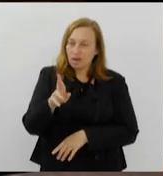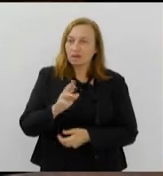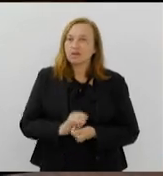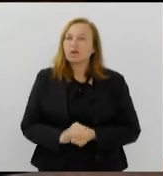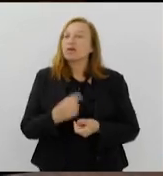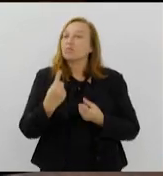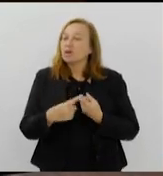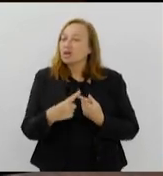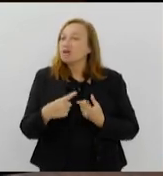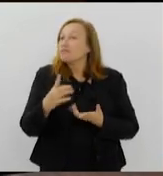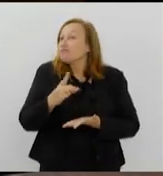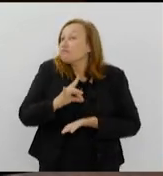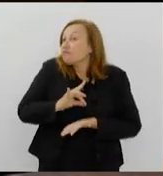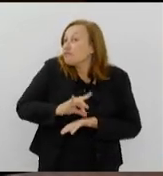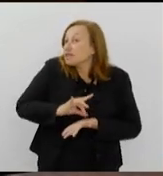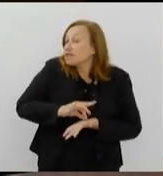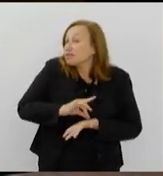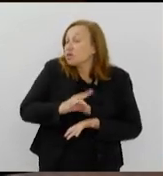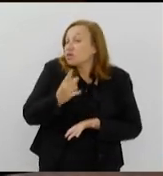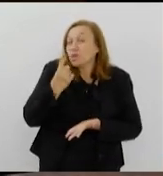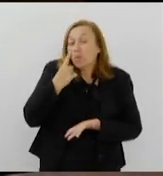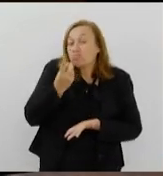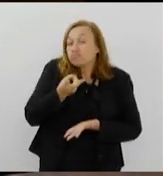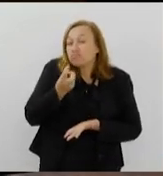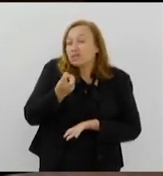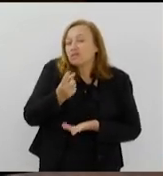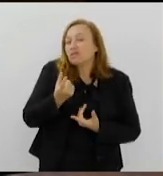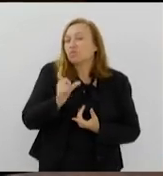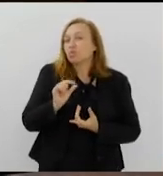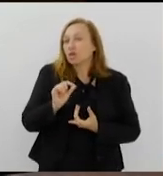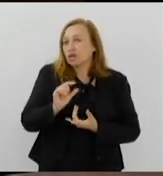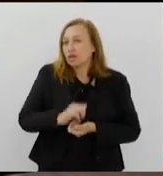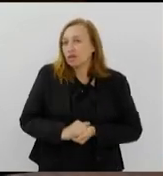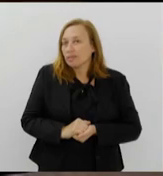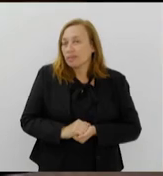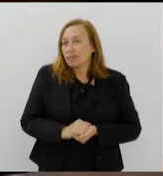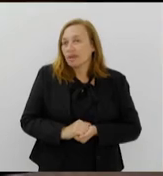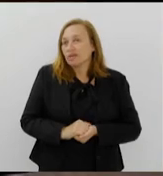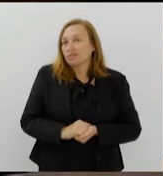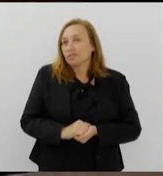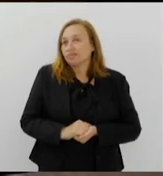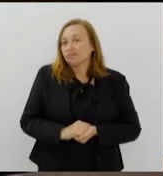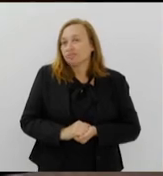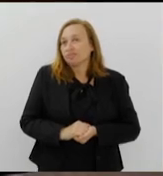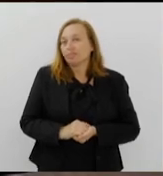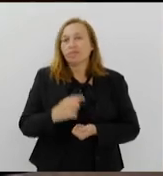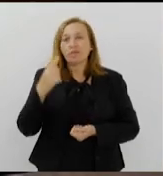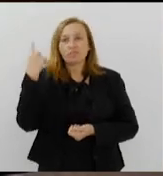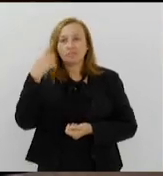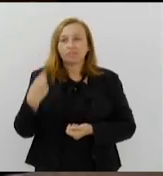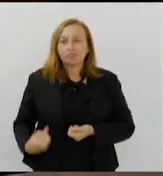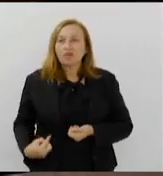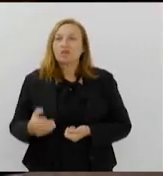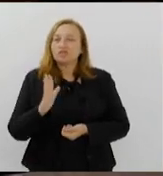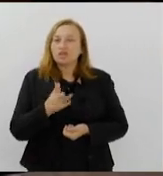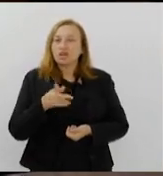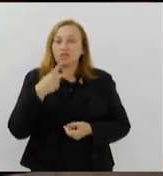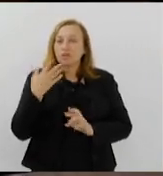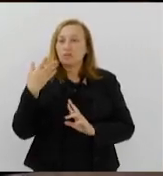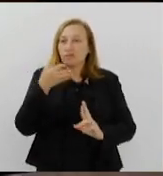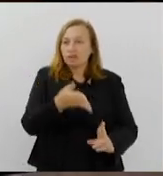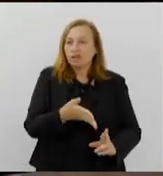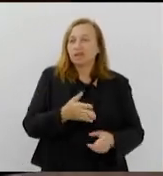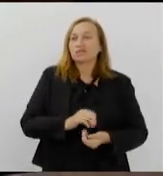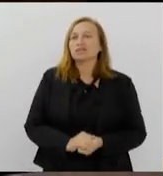porque realmente o que nós vemos, deputada Dani Balbi acabou de fazer referência a